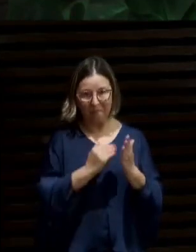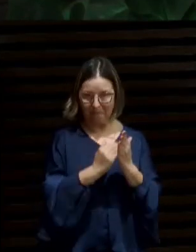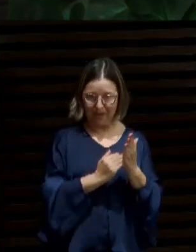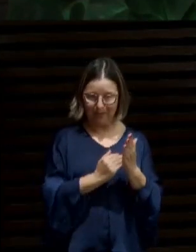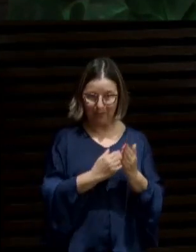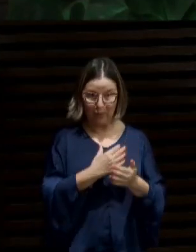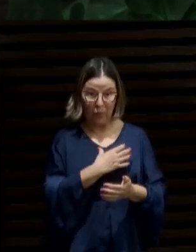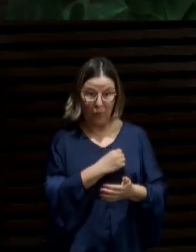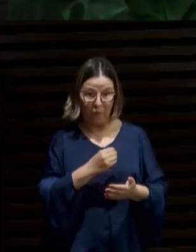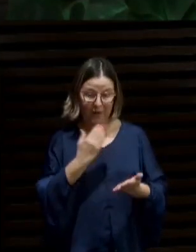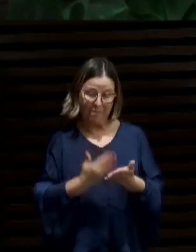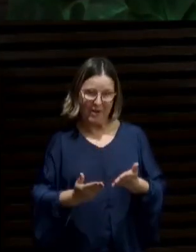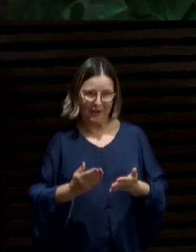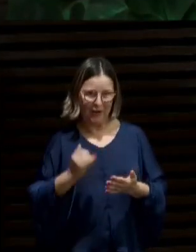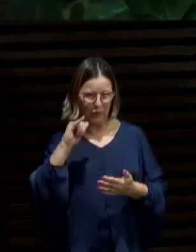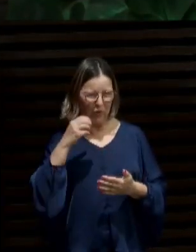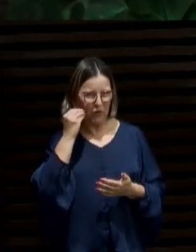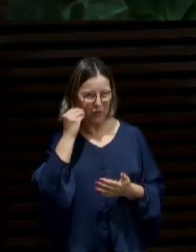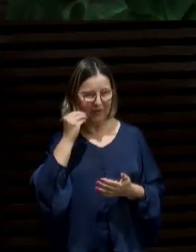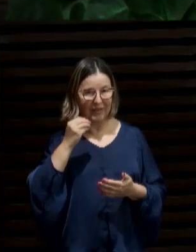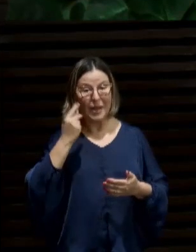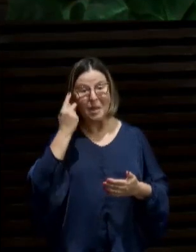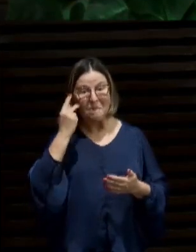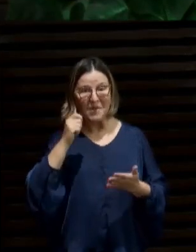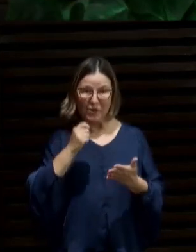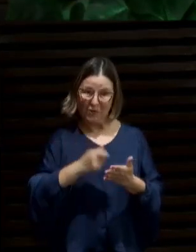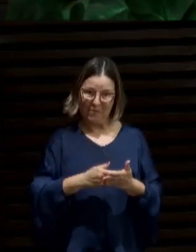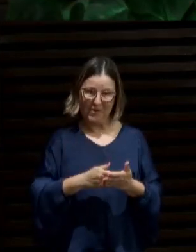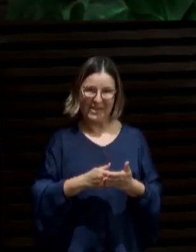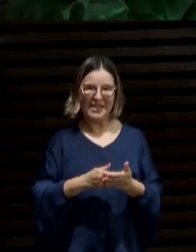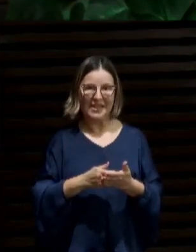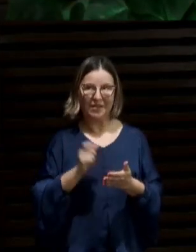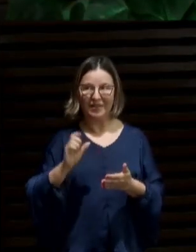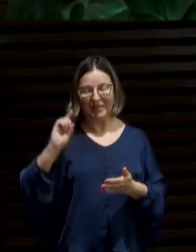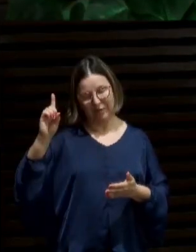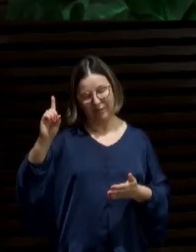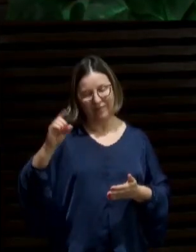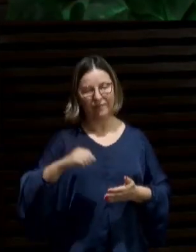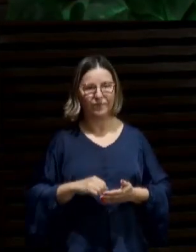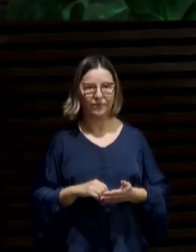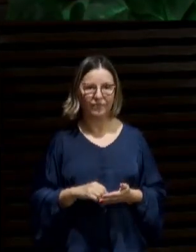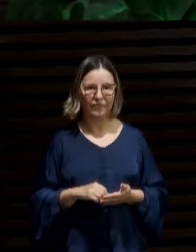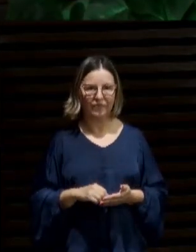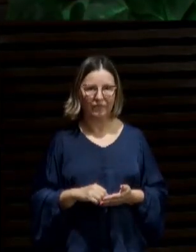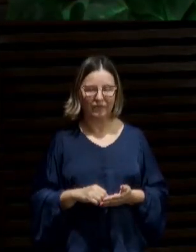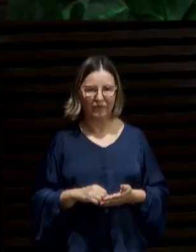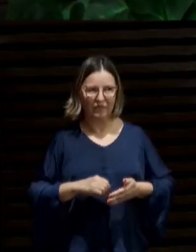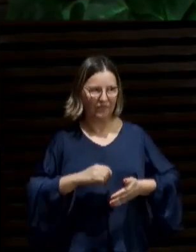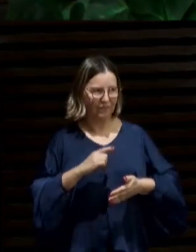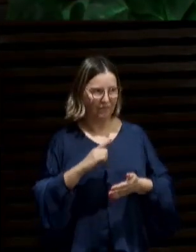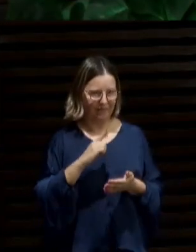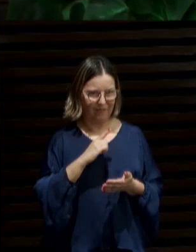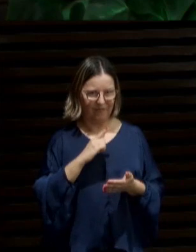exceto o filho da perdição, para que se cumprisse a Escritura. Existem variantes